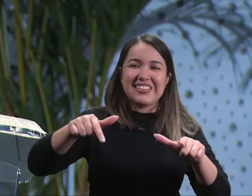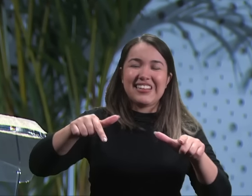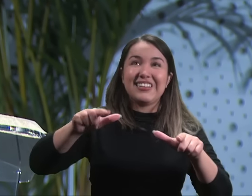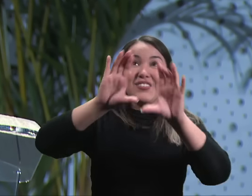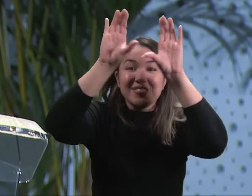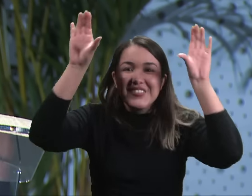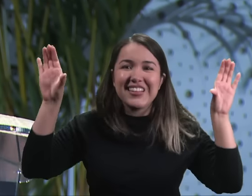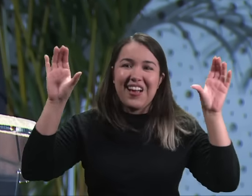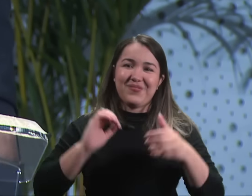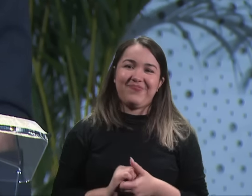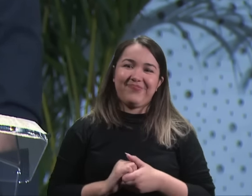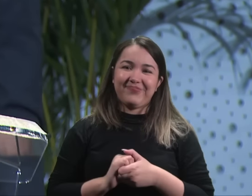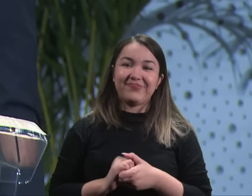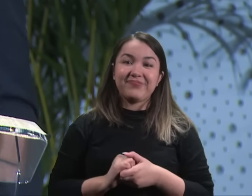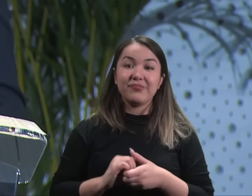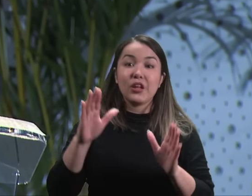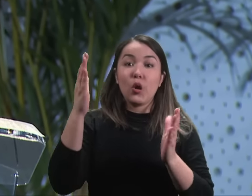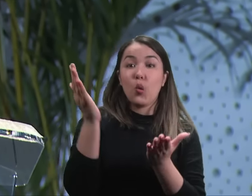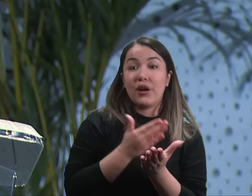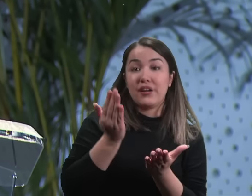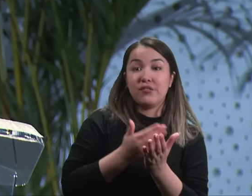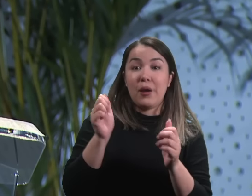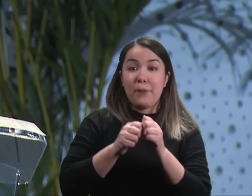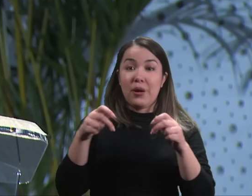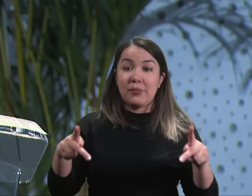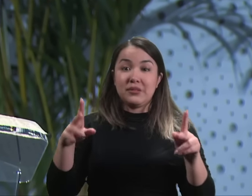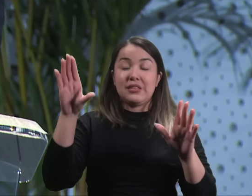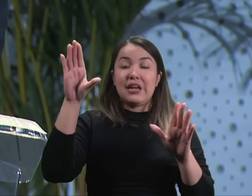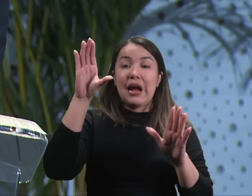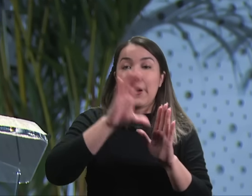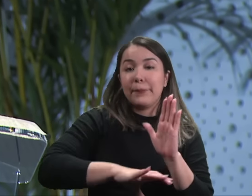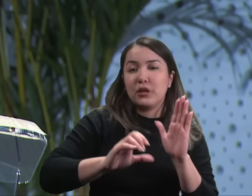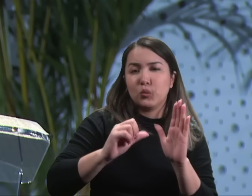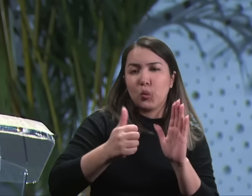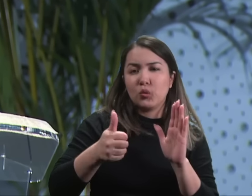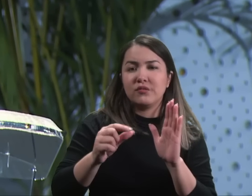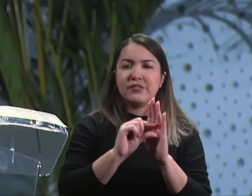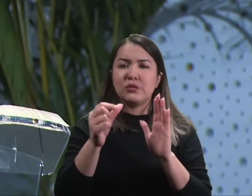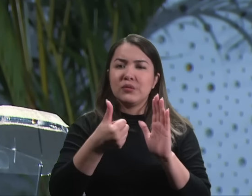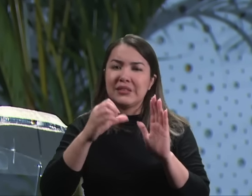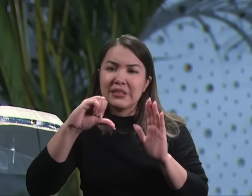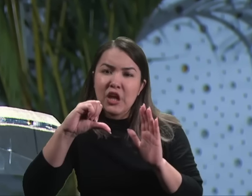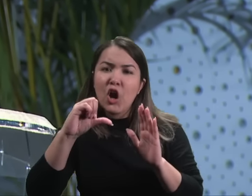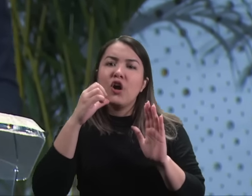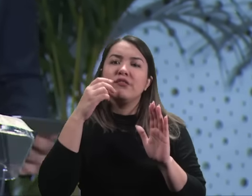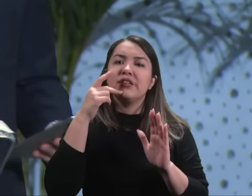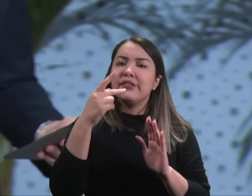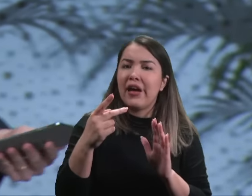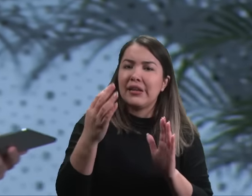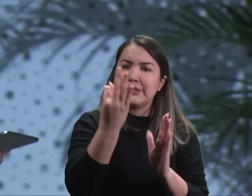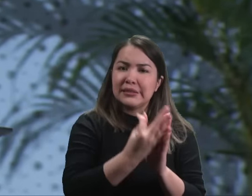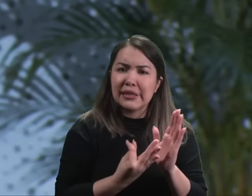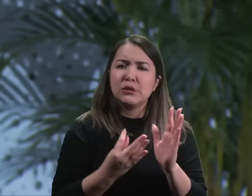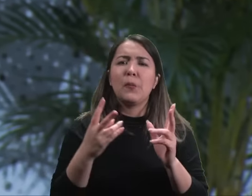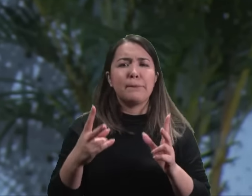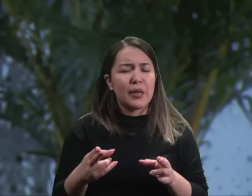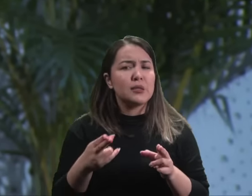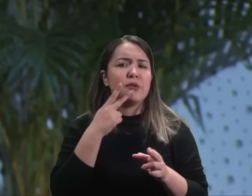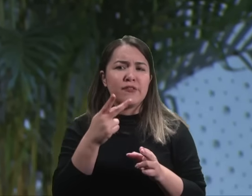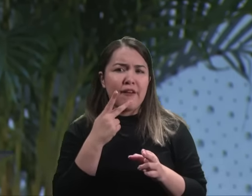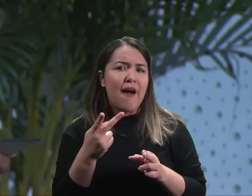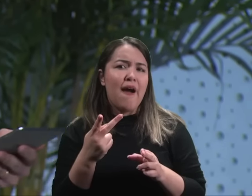queridos e o livro do Apocalipse Capítulo 11 Versículo 19 esse texto mesmo que